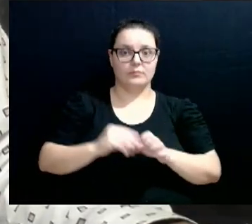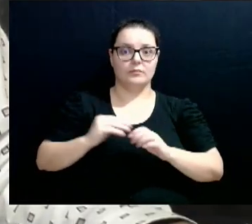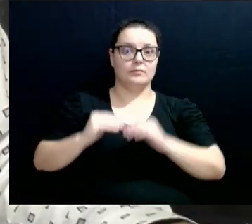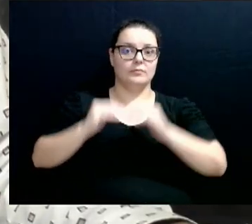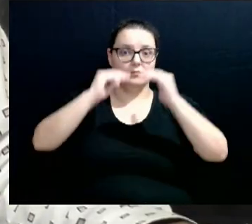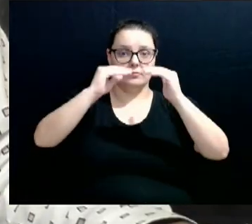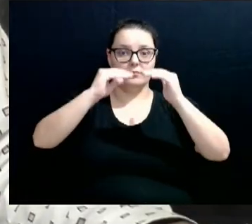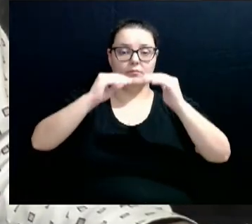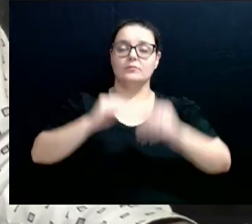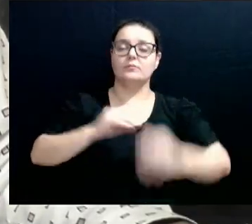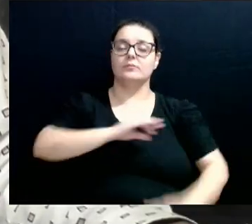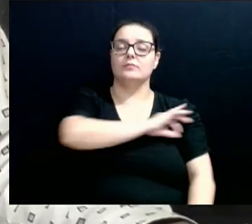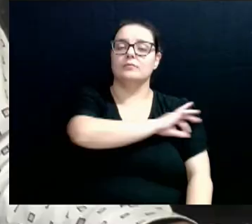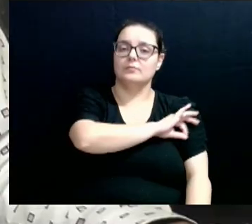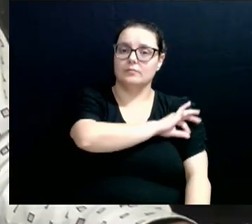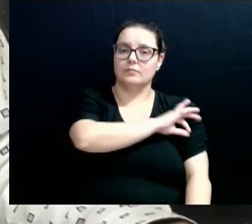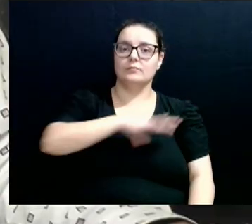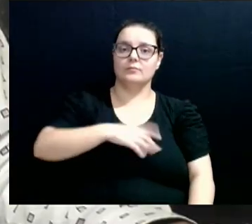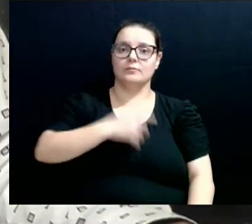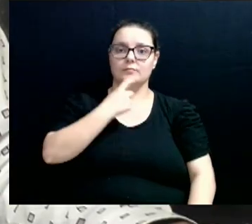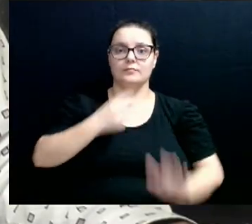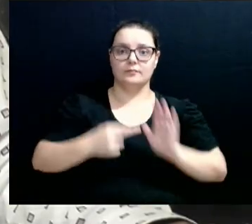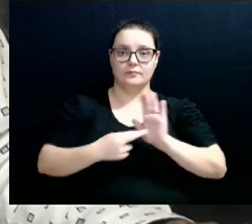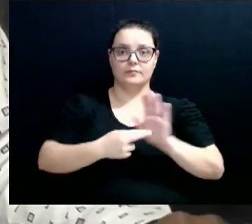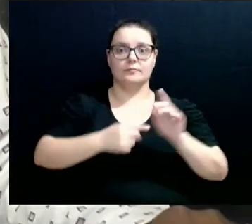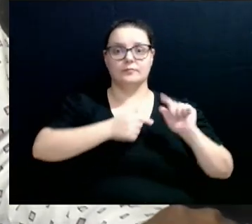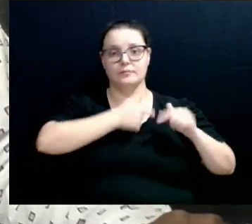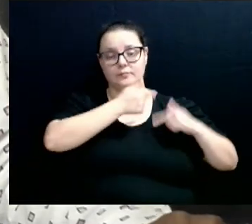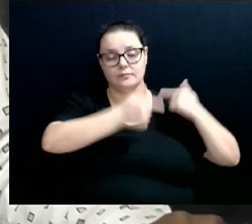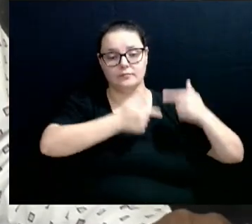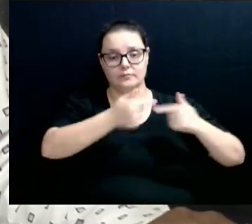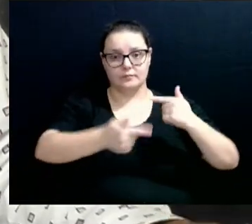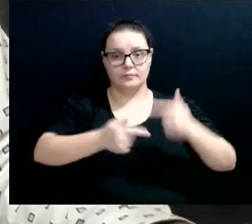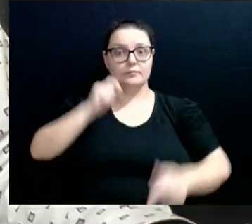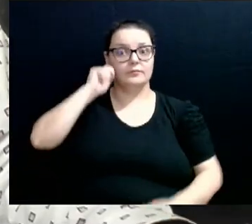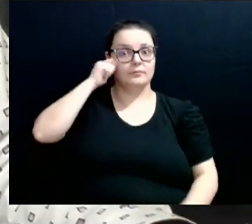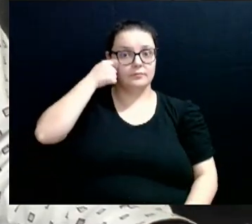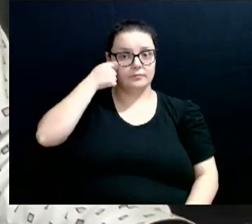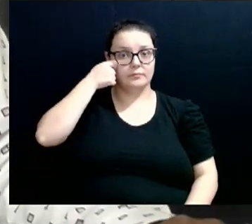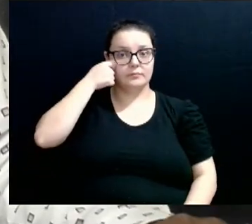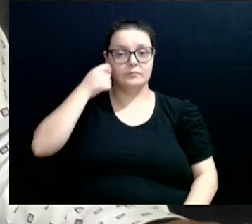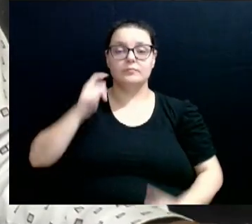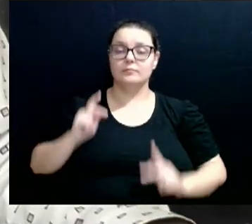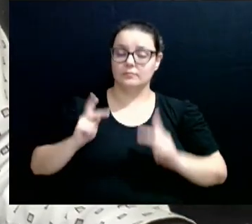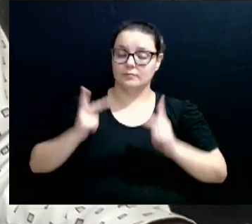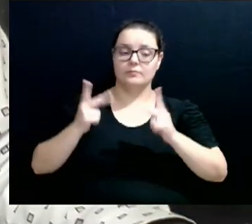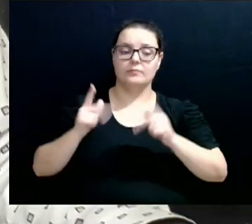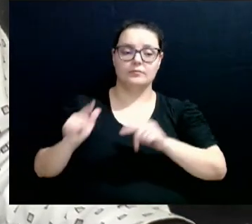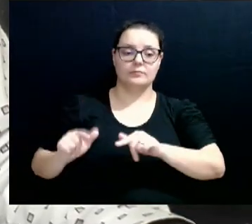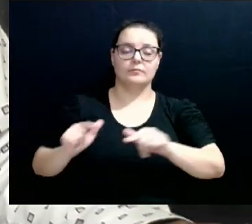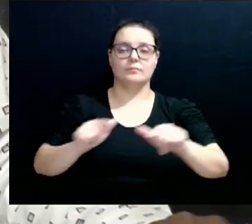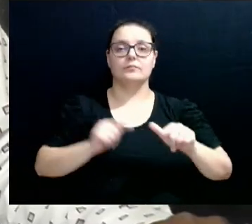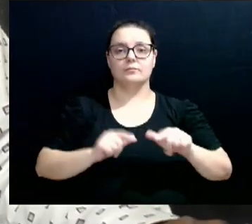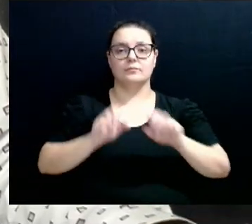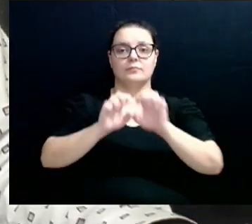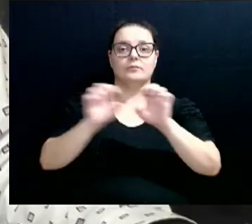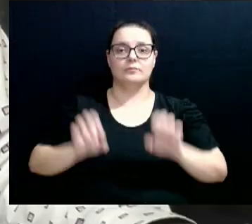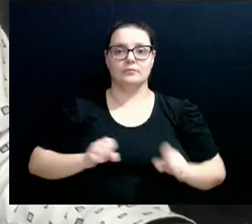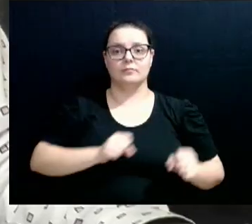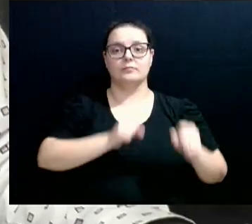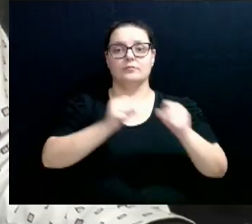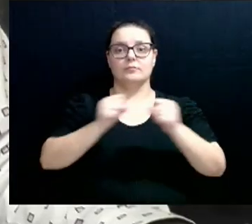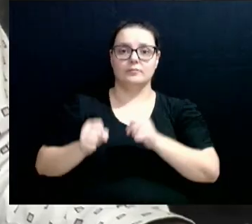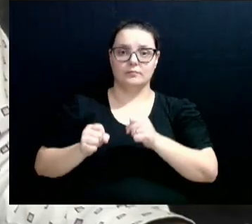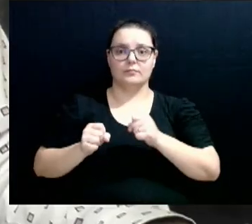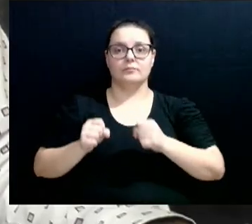Campinas, ele representa uma geração de profissionais negros que conquistaram espaços nas estruturas de poder por meio da